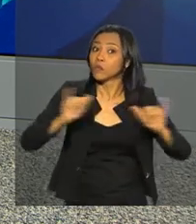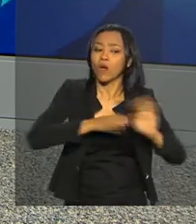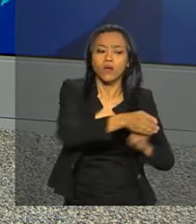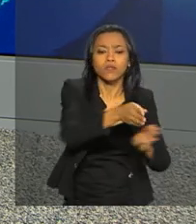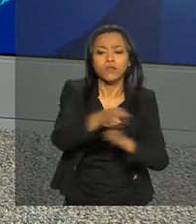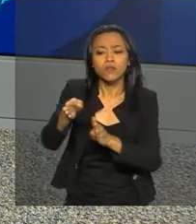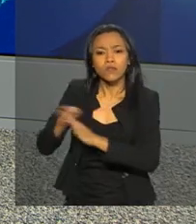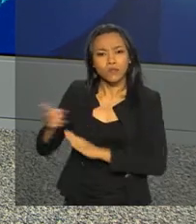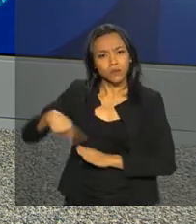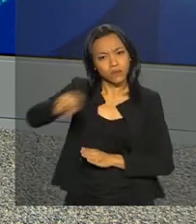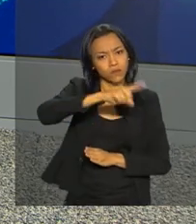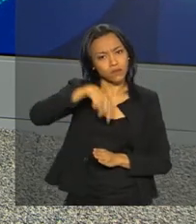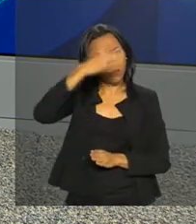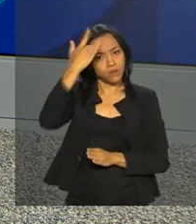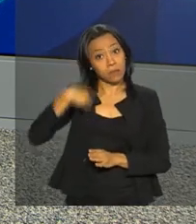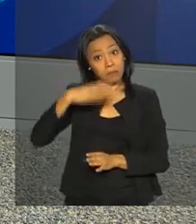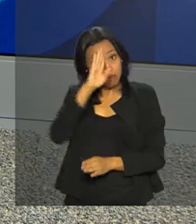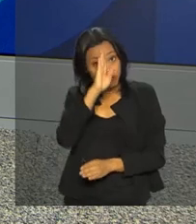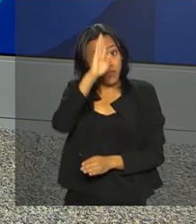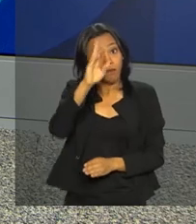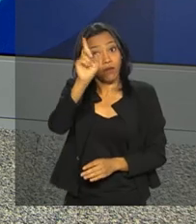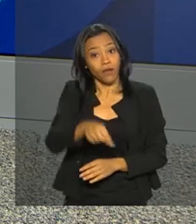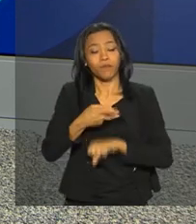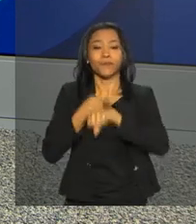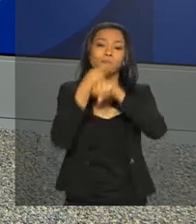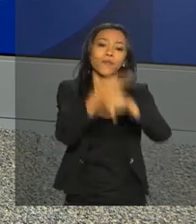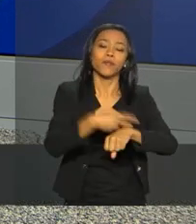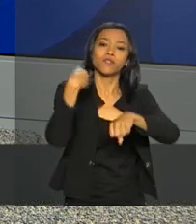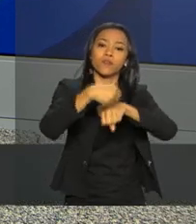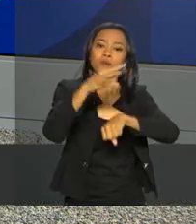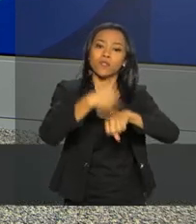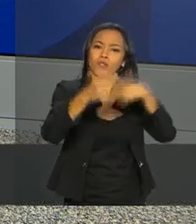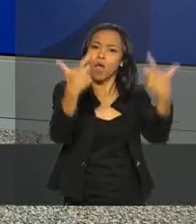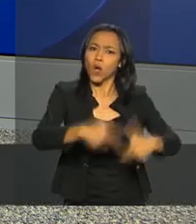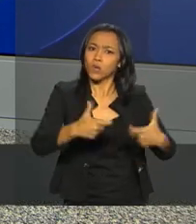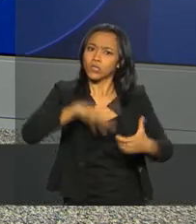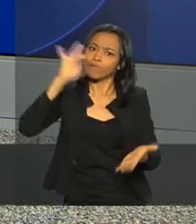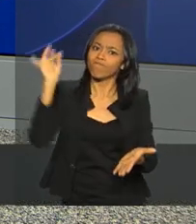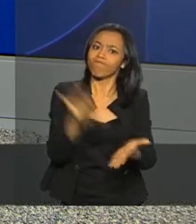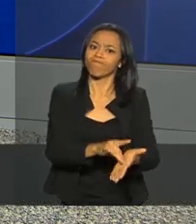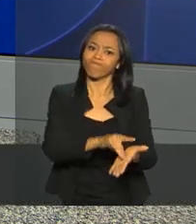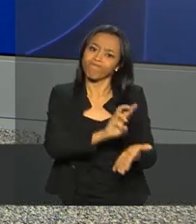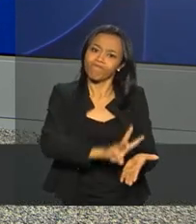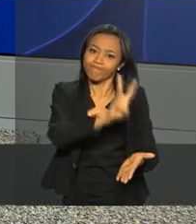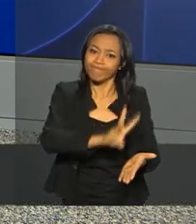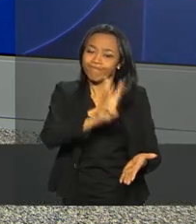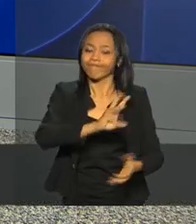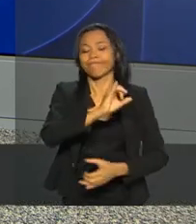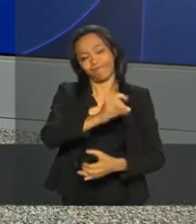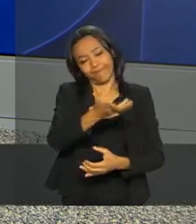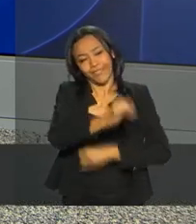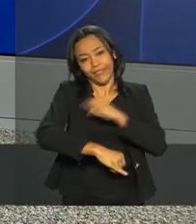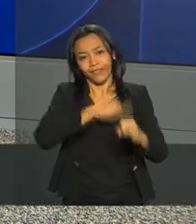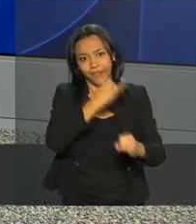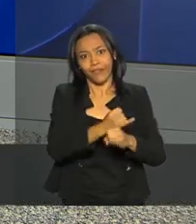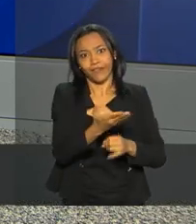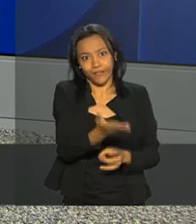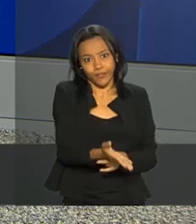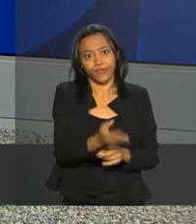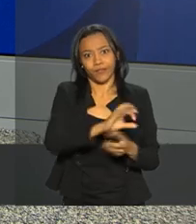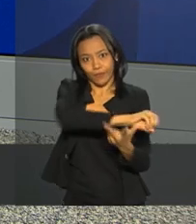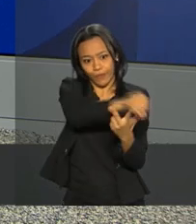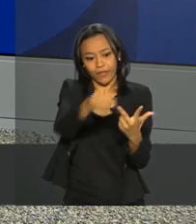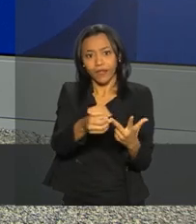aos participantes. A principal é procurar as informações nas fontes oficiais, como na página do Enem na internet e também